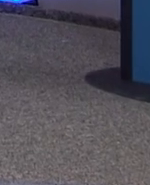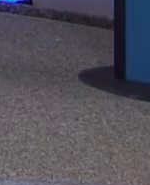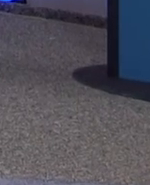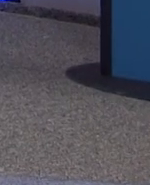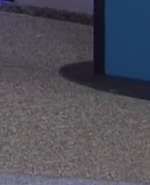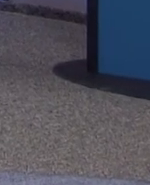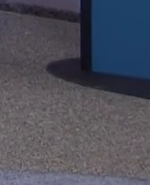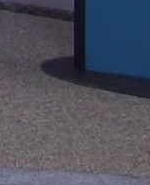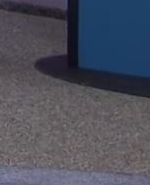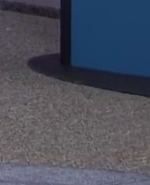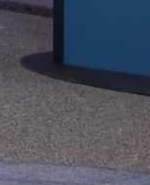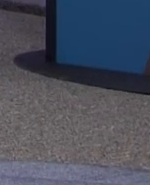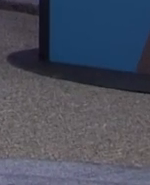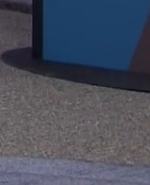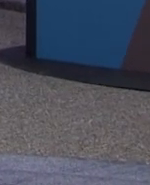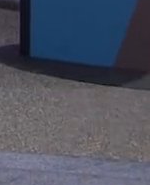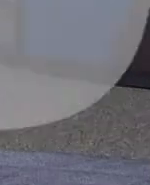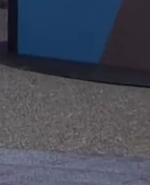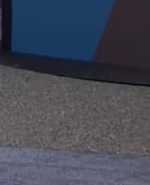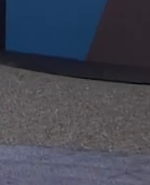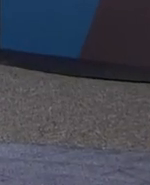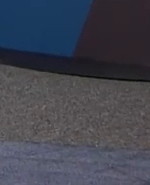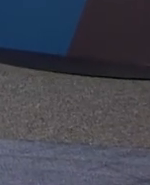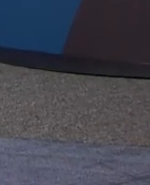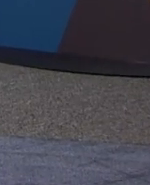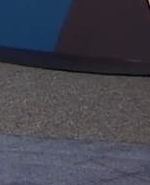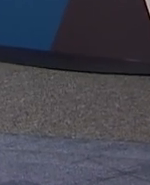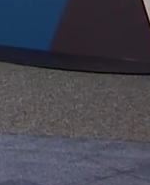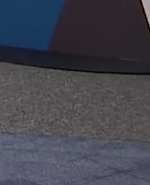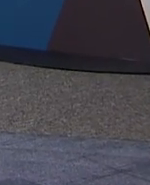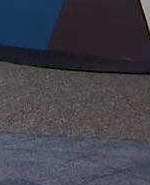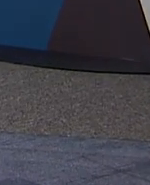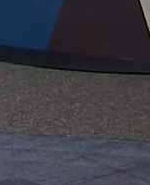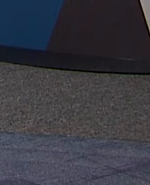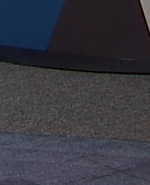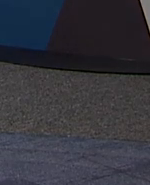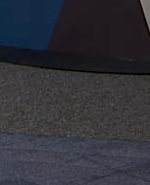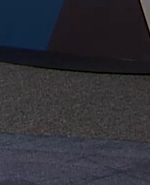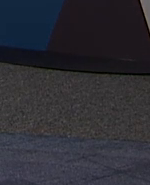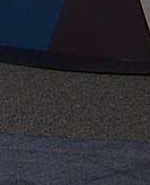do STJ a gente volta semana que vem tchau